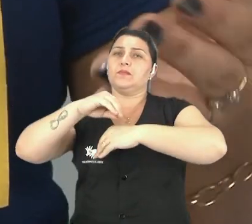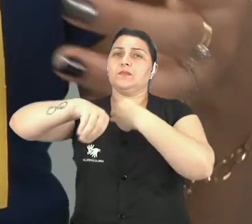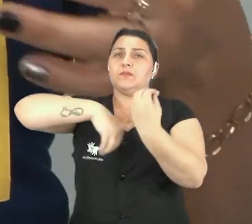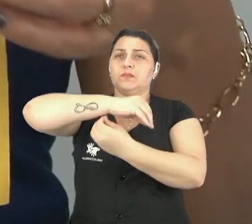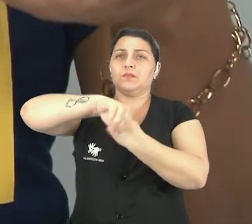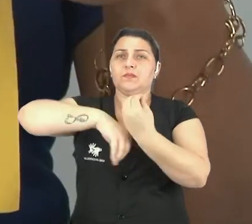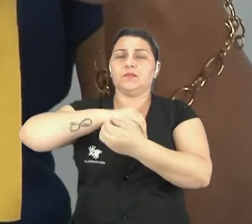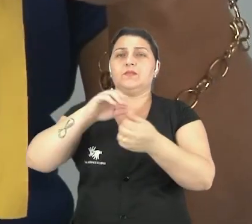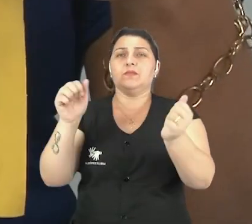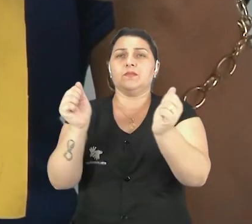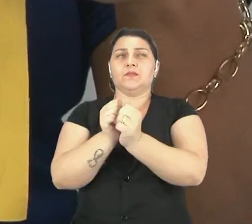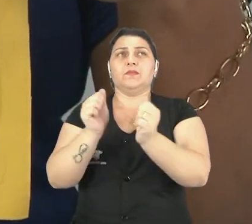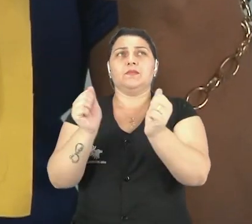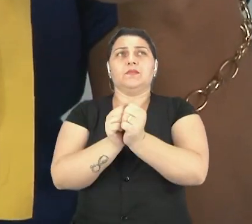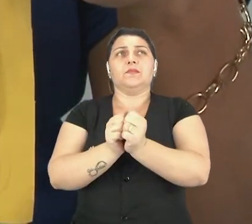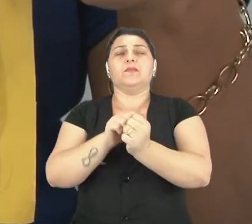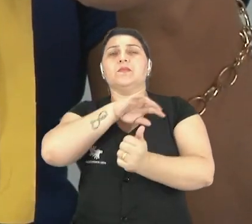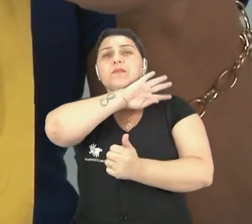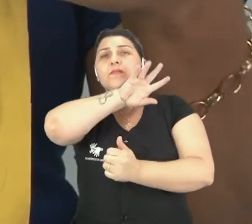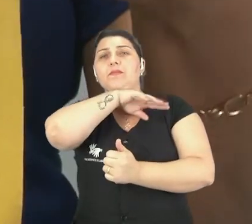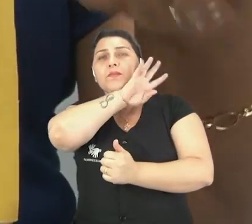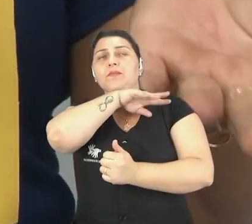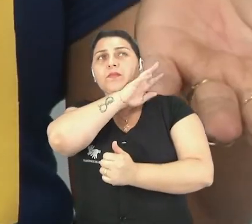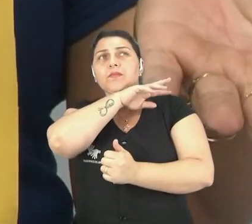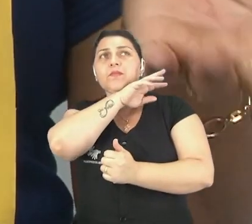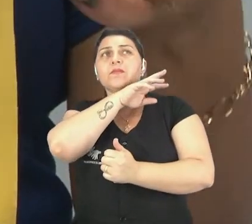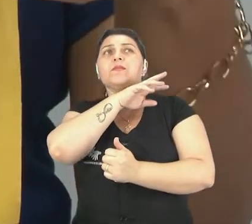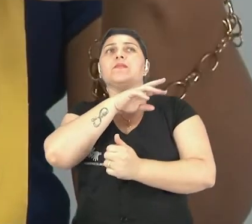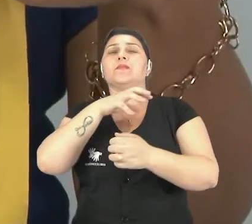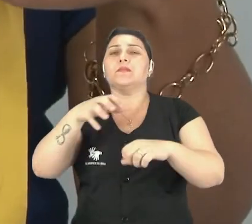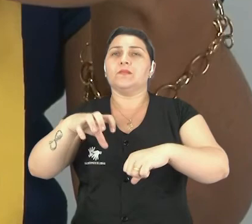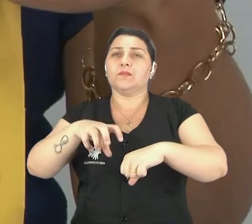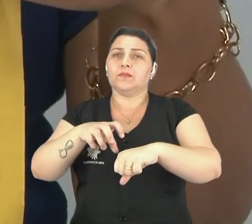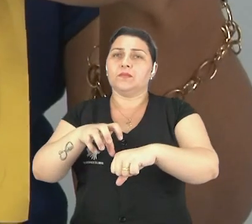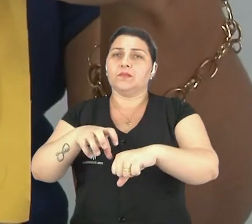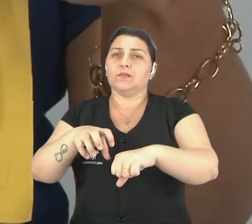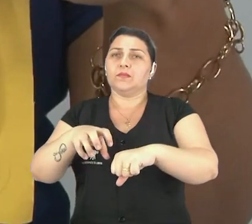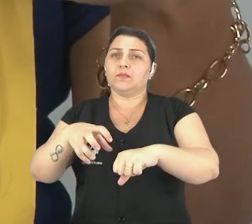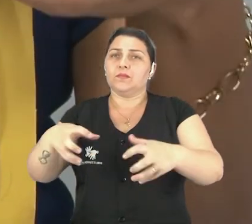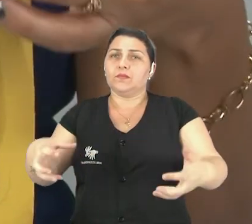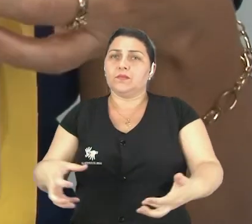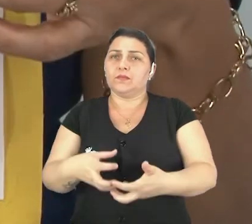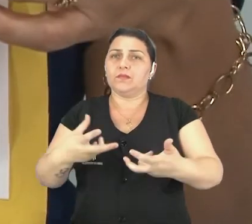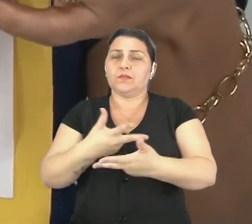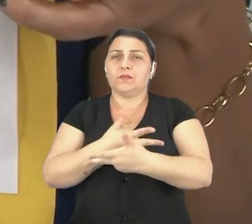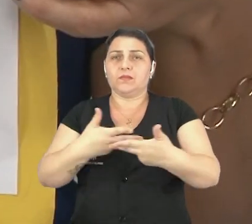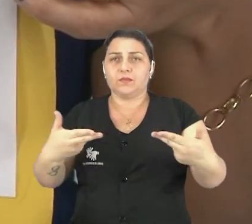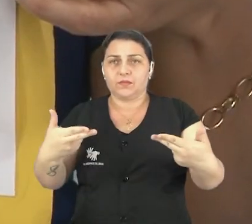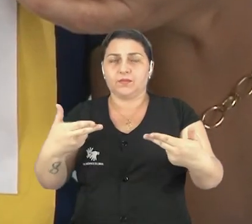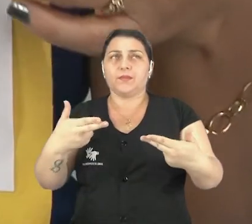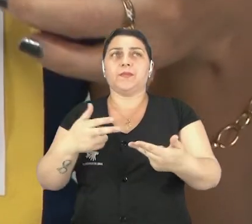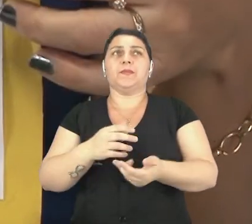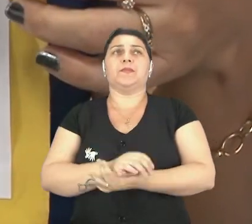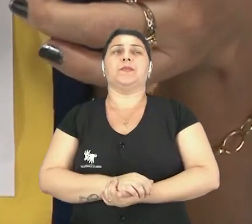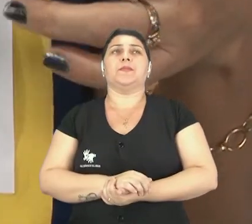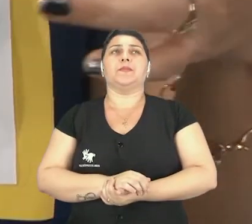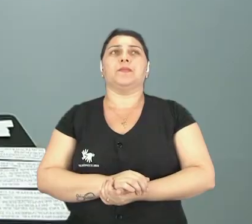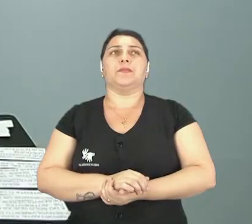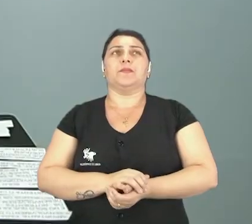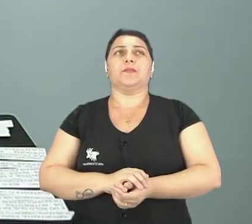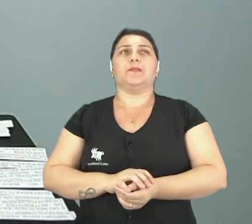com essa matéria orgânica dos animais e dos vegetais aqui em cima, Na verdade,